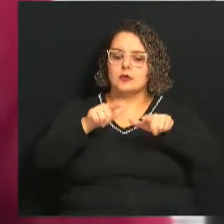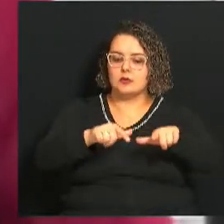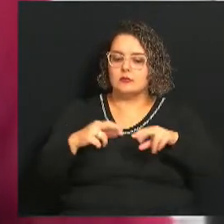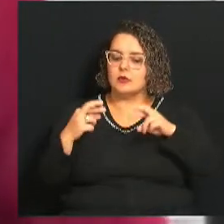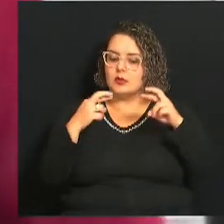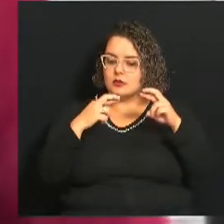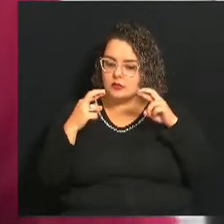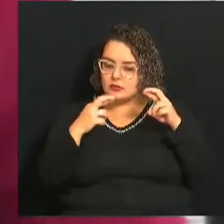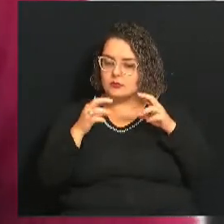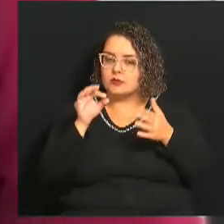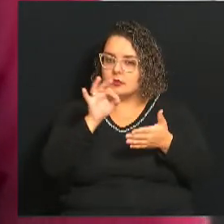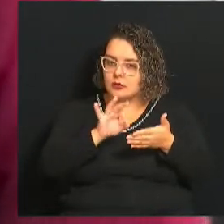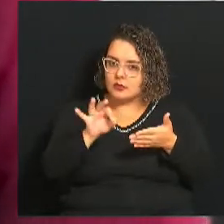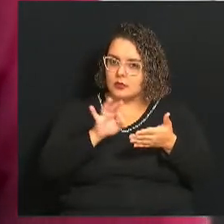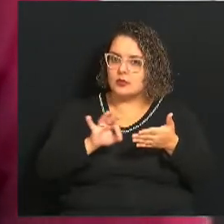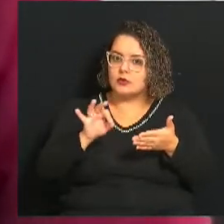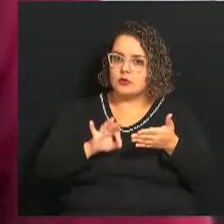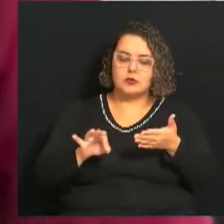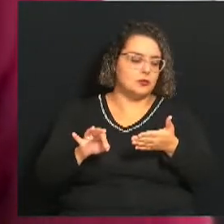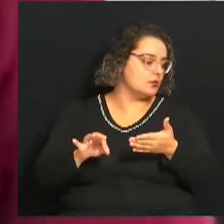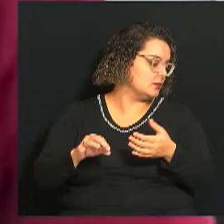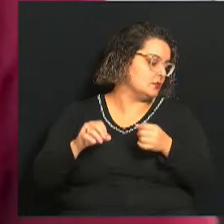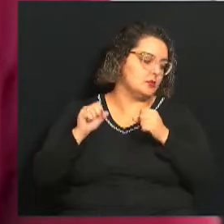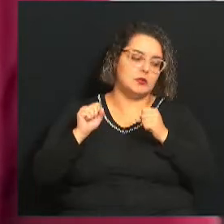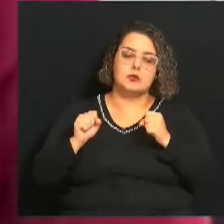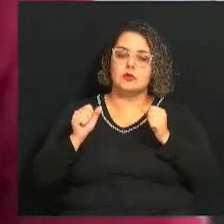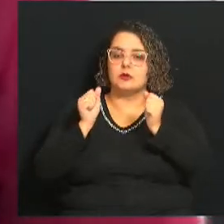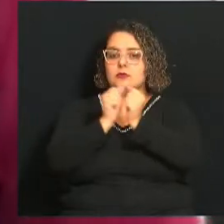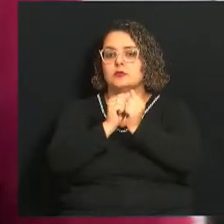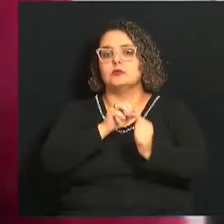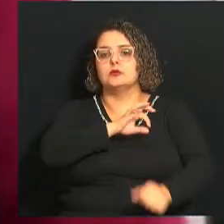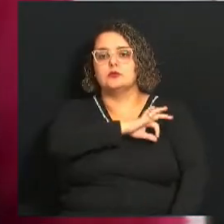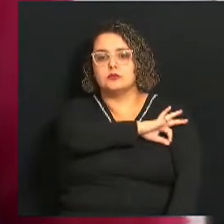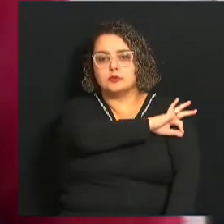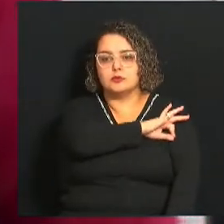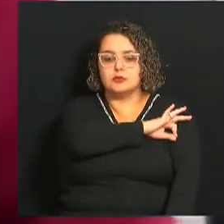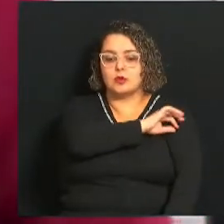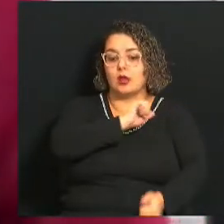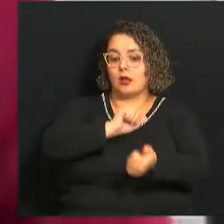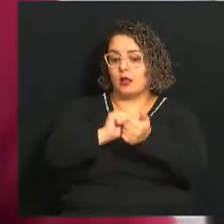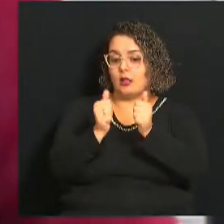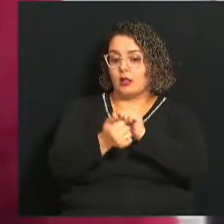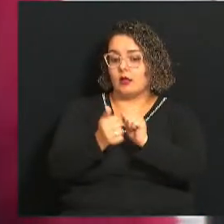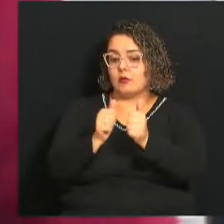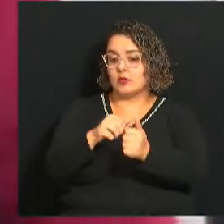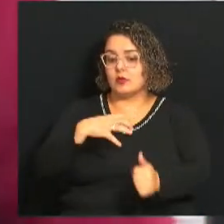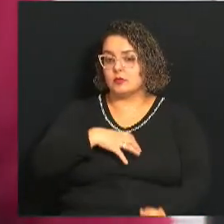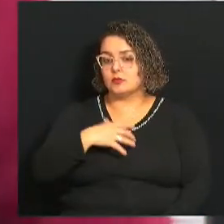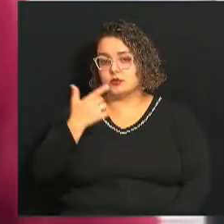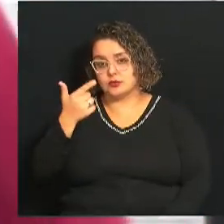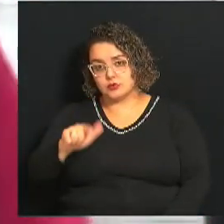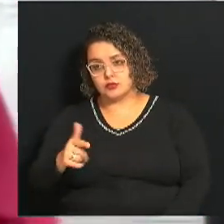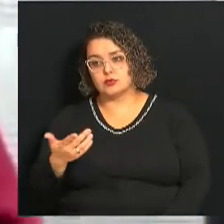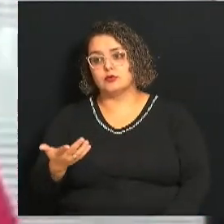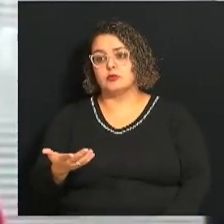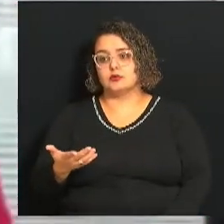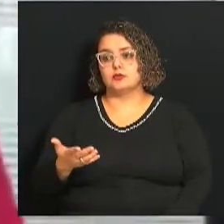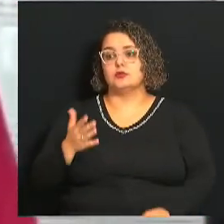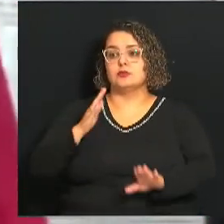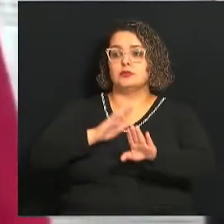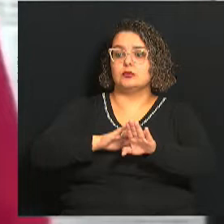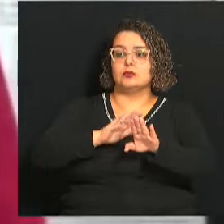analisamos, corrigimos, podemos com a prefeitura reestudar algumas maneiras de fazê-lo, de executar essas